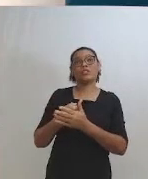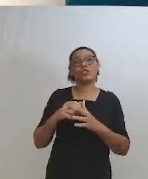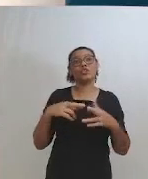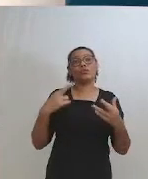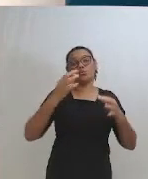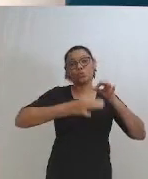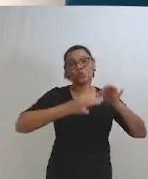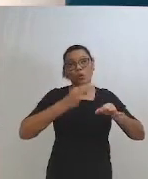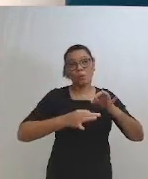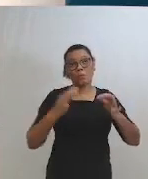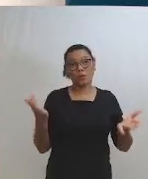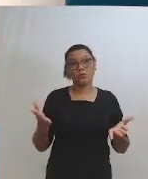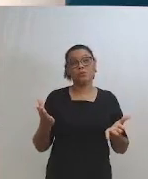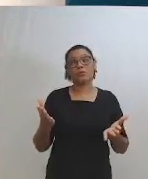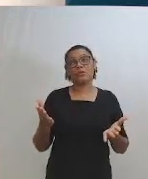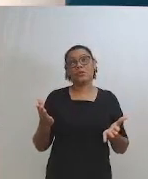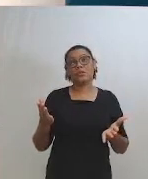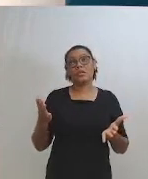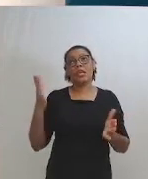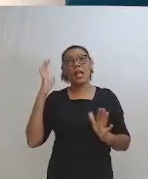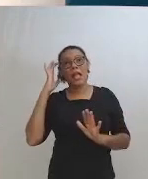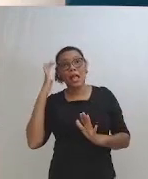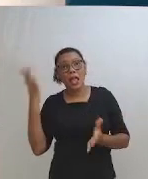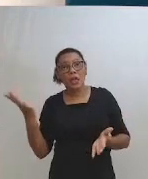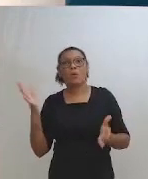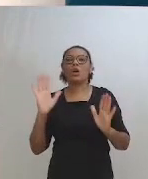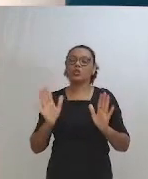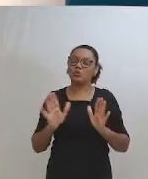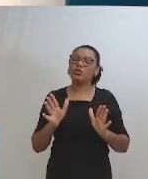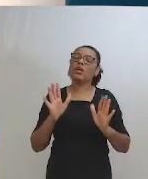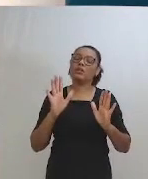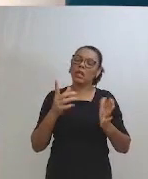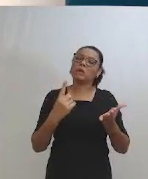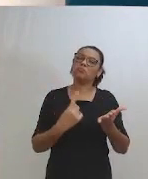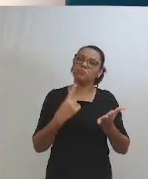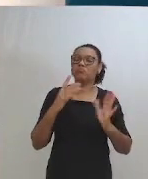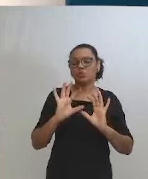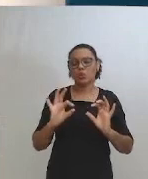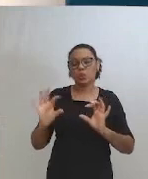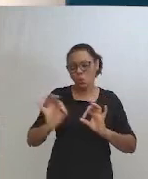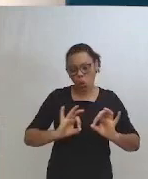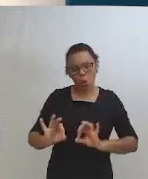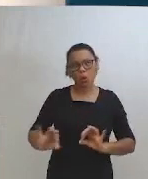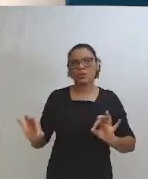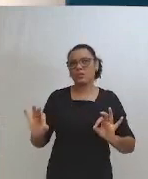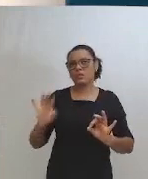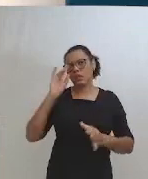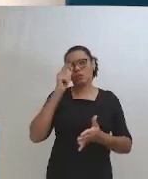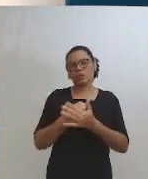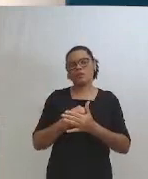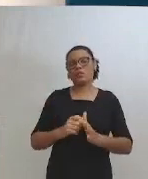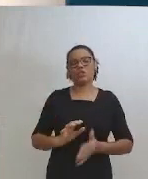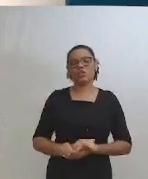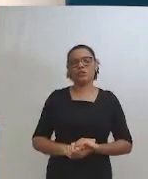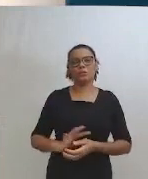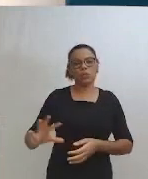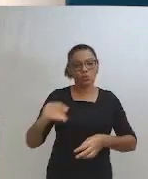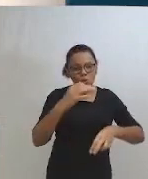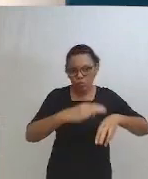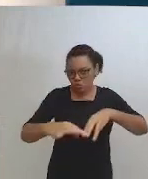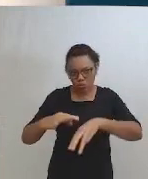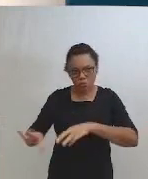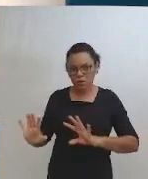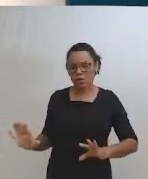Então, é deliberação já consolidada, entendimento consolidado dessa corte. Vossa Excelência, se me permite,